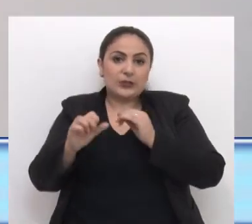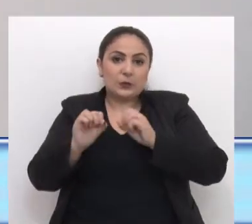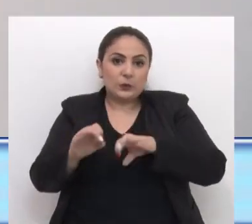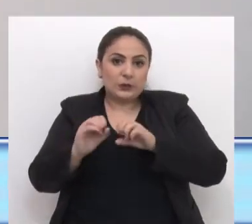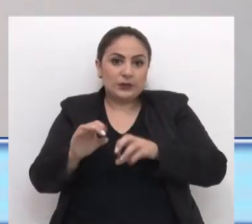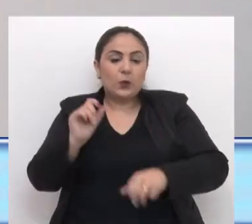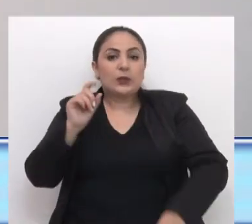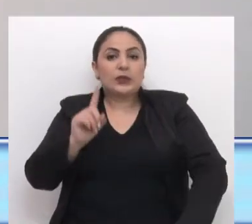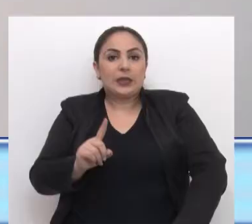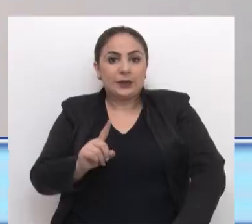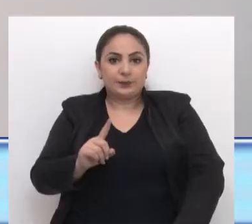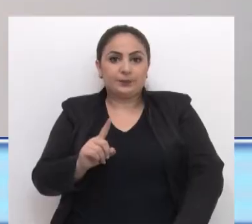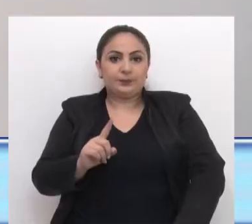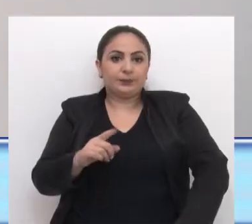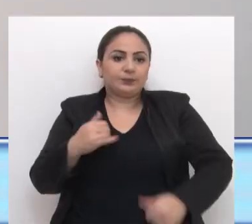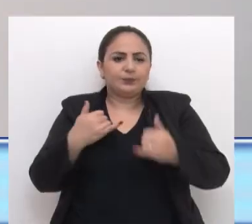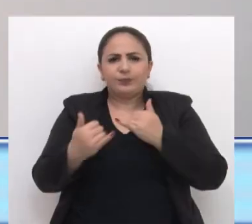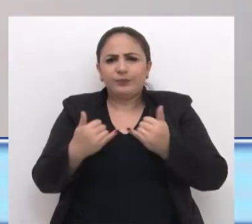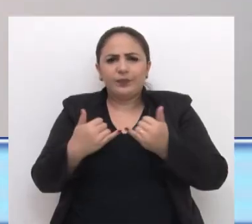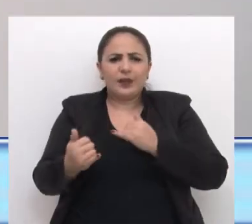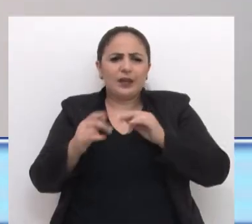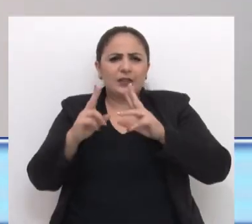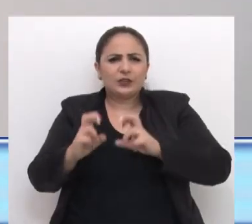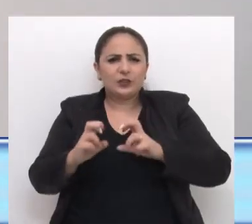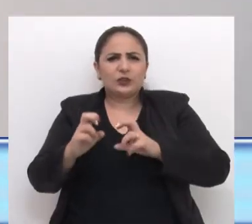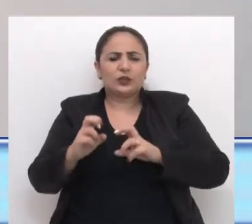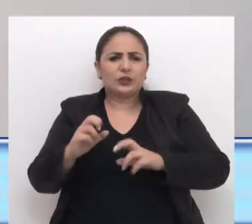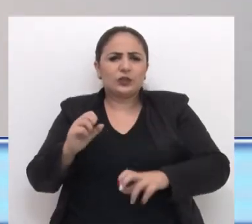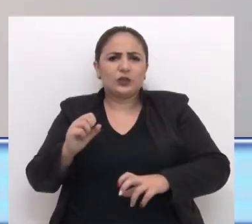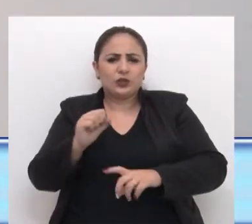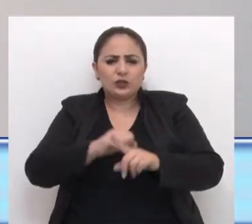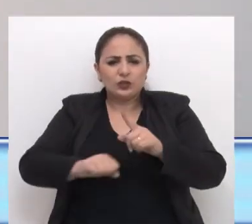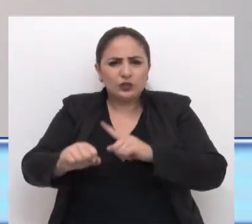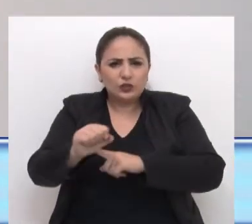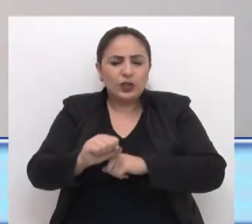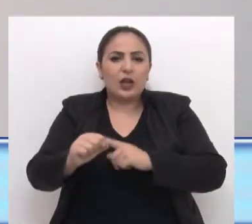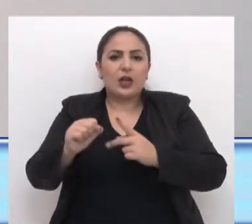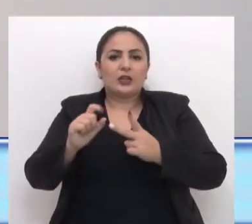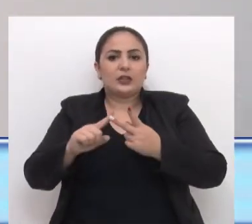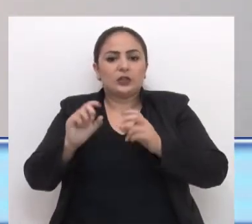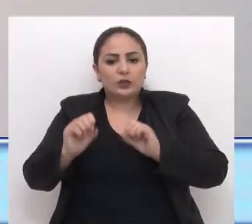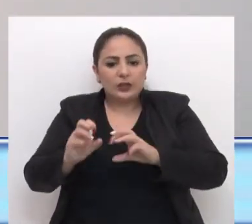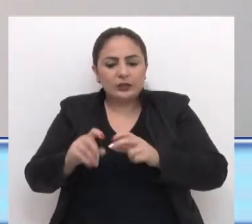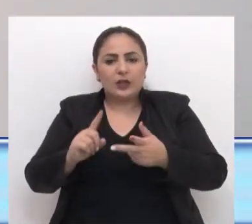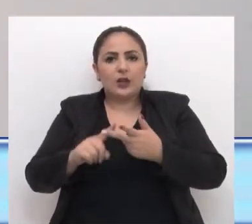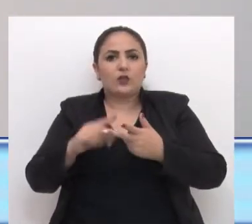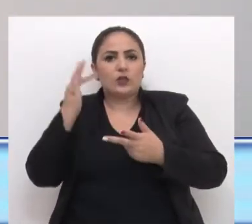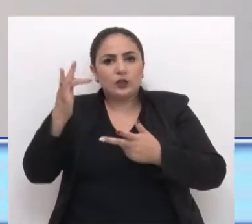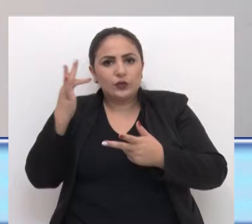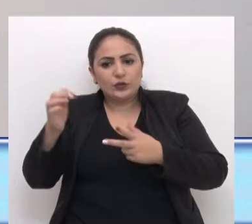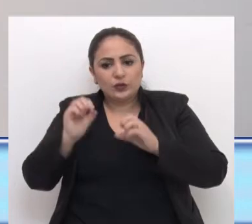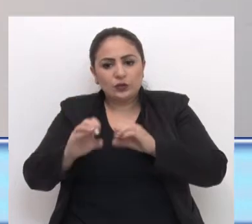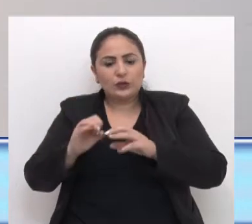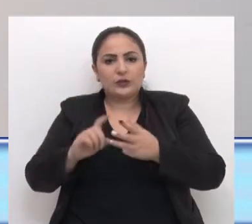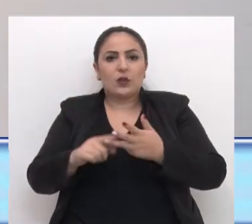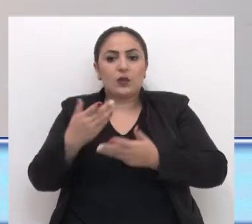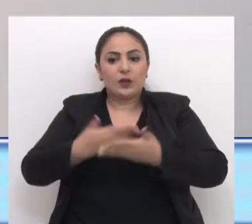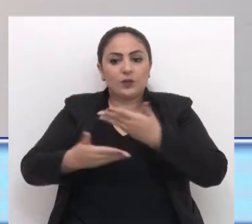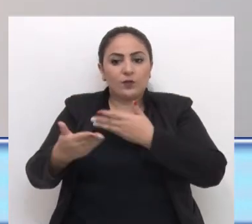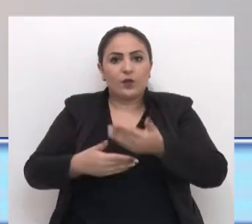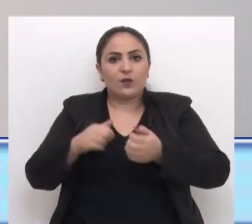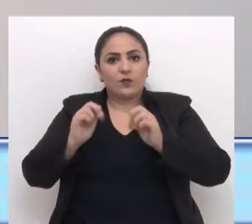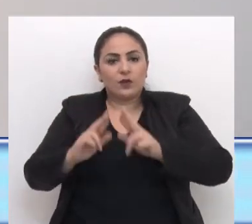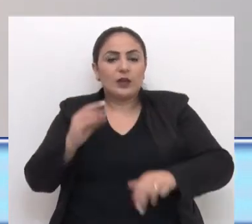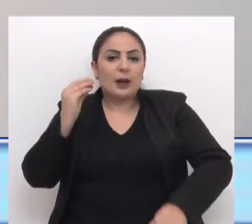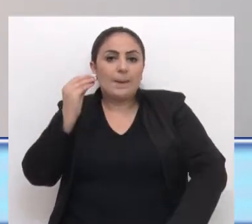básicos, vamos dizer assim, da educação, que é, por exemplo, questões de sociologia da educação, filosofia da educação, algumas